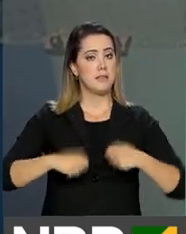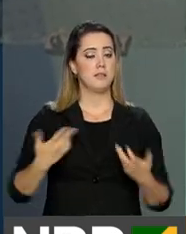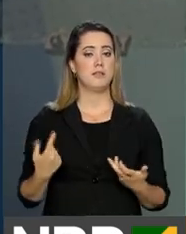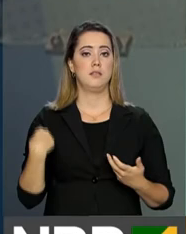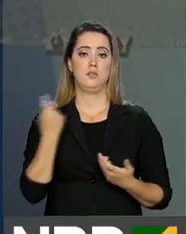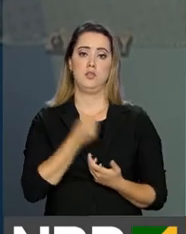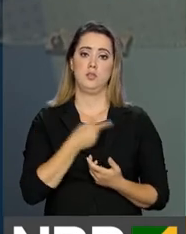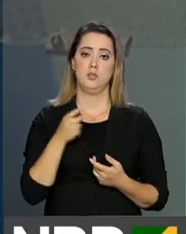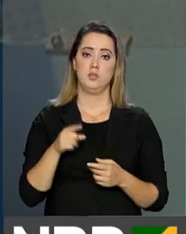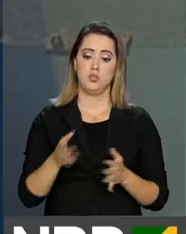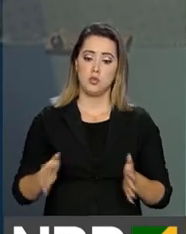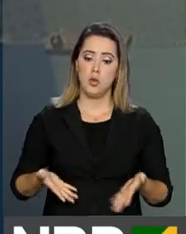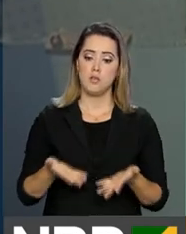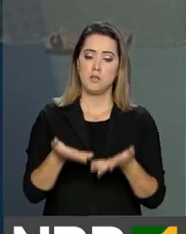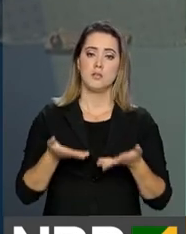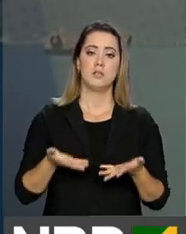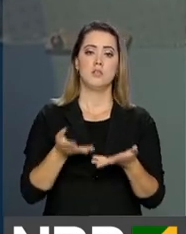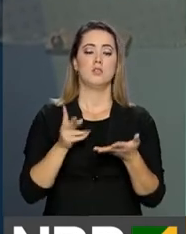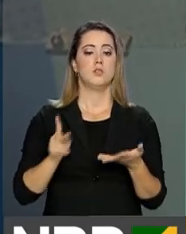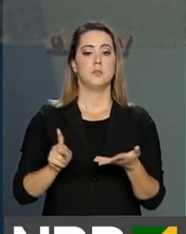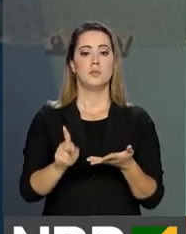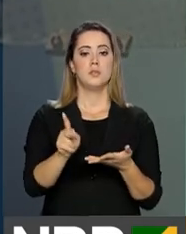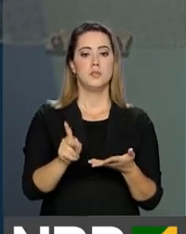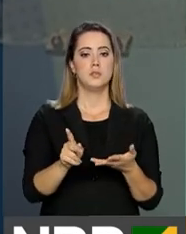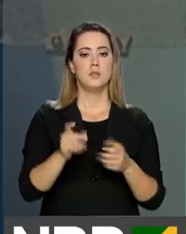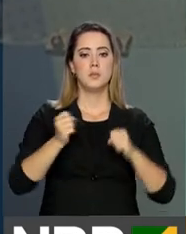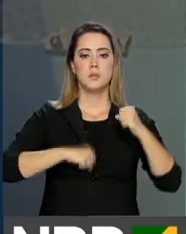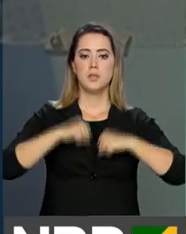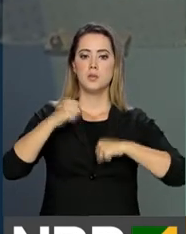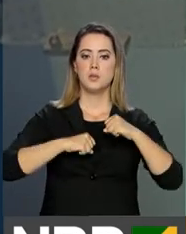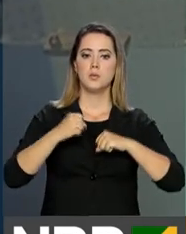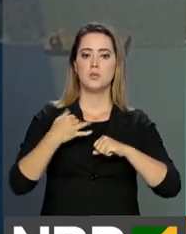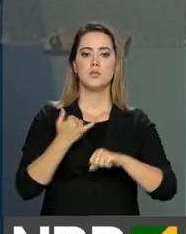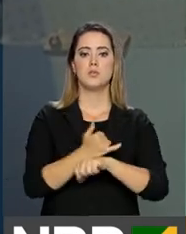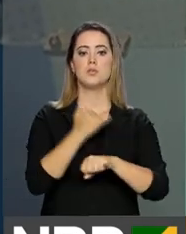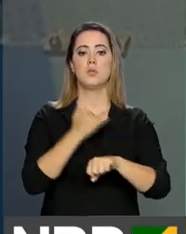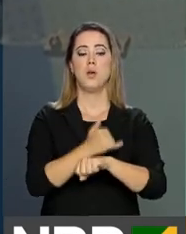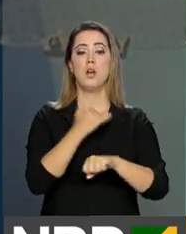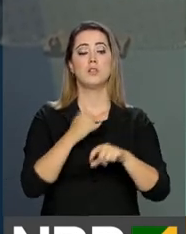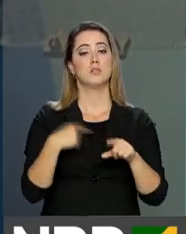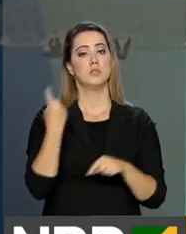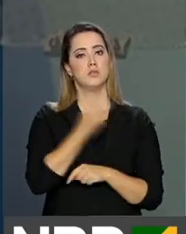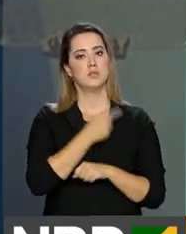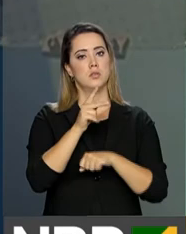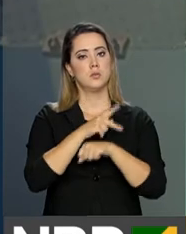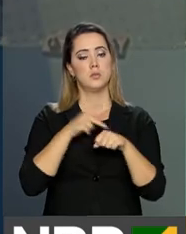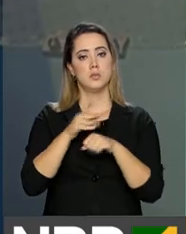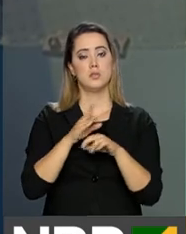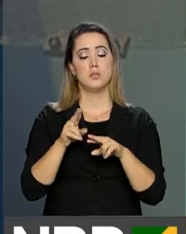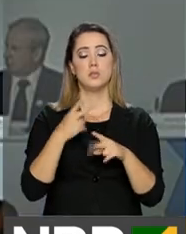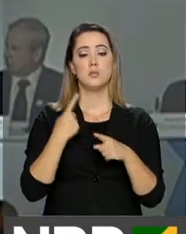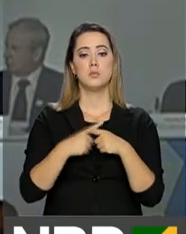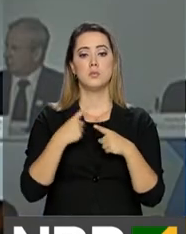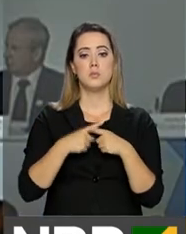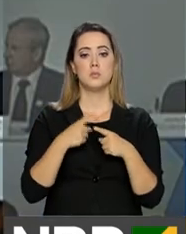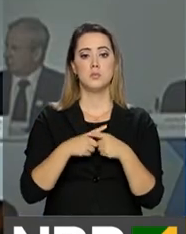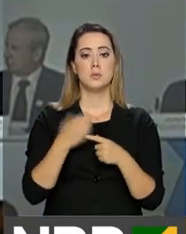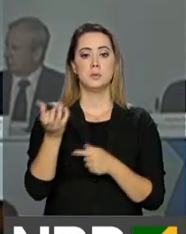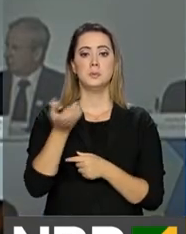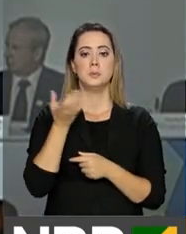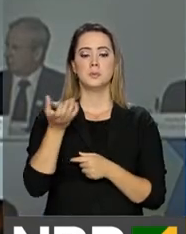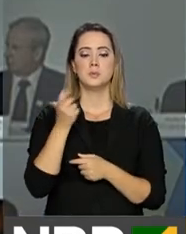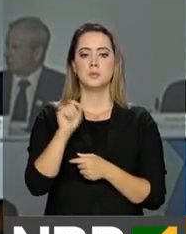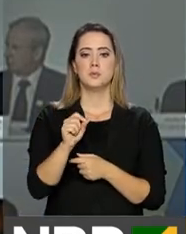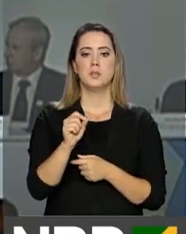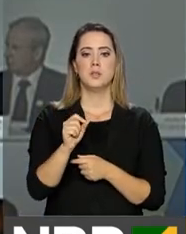de nós incentivarmos cada vez mais a indústria do aço, a siderurgia no nosso país. Porque eu quero,